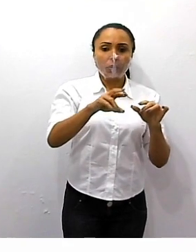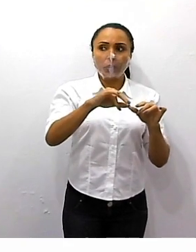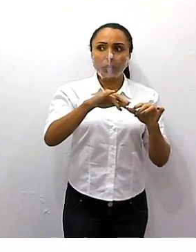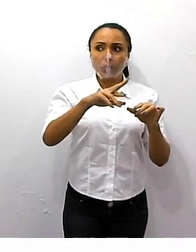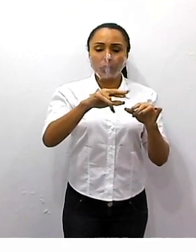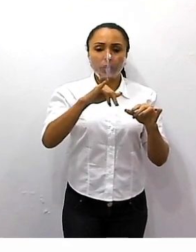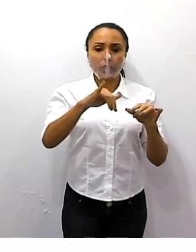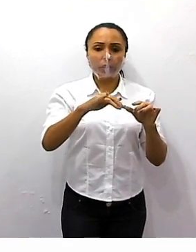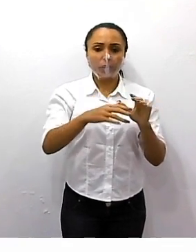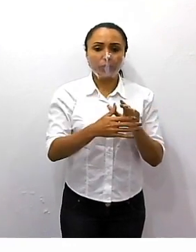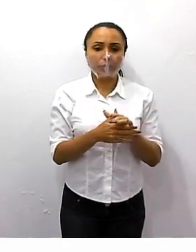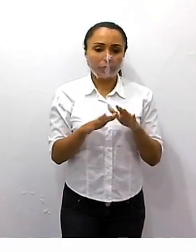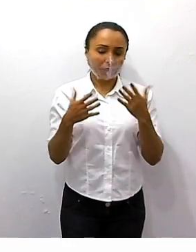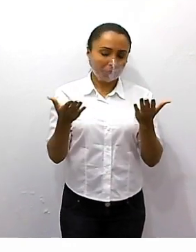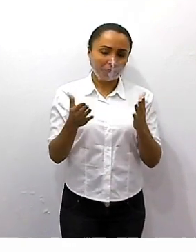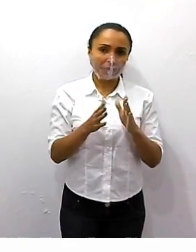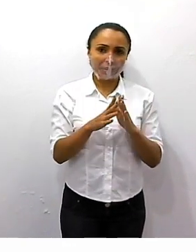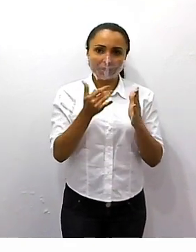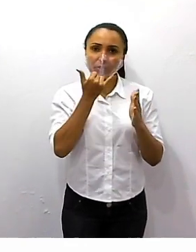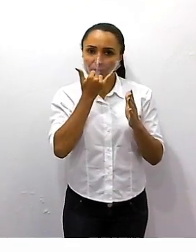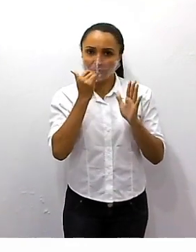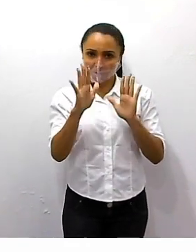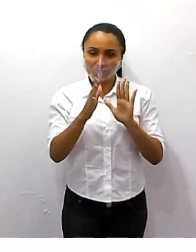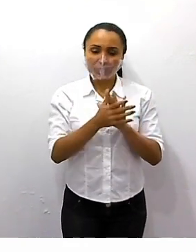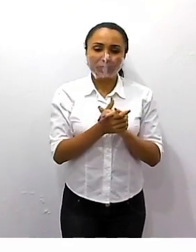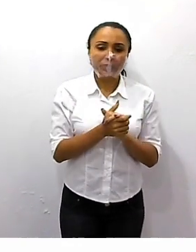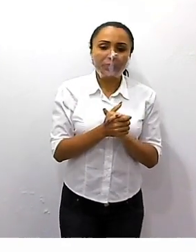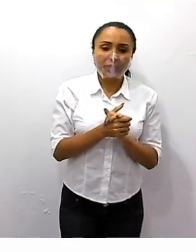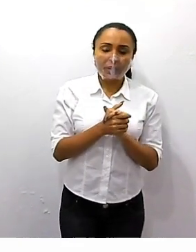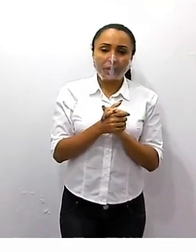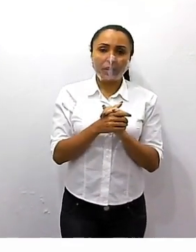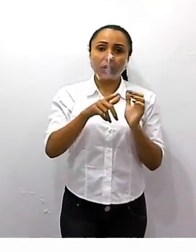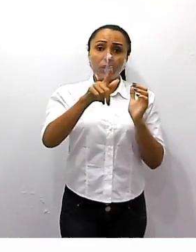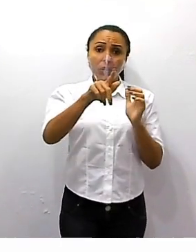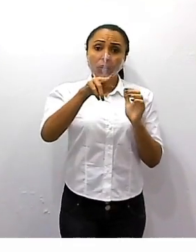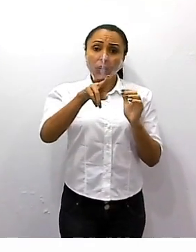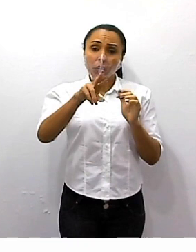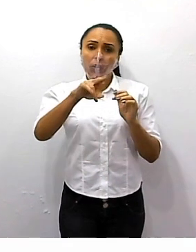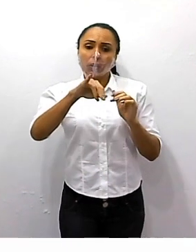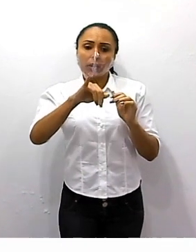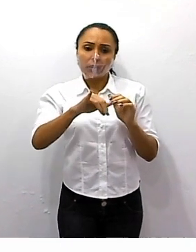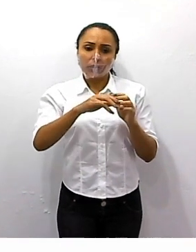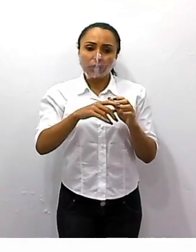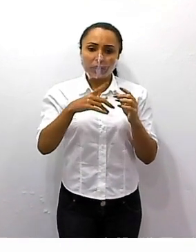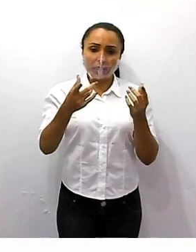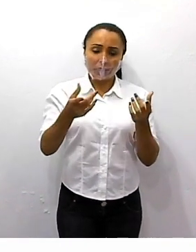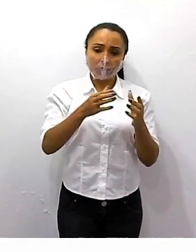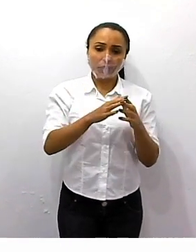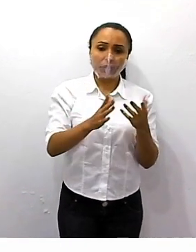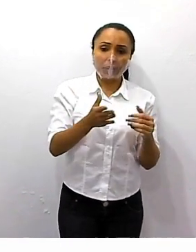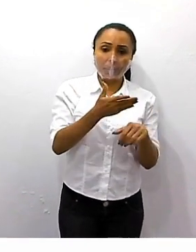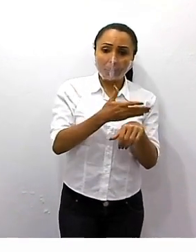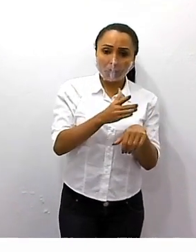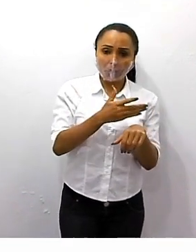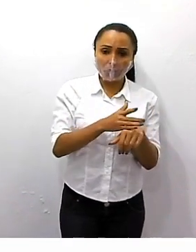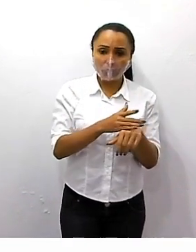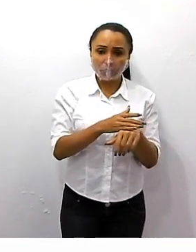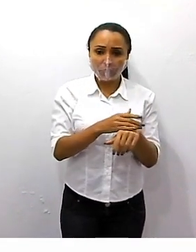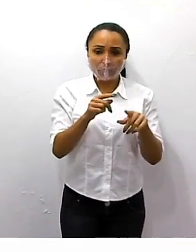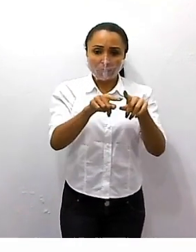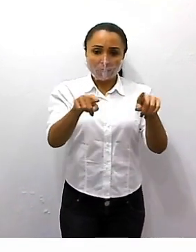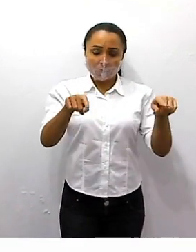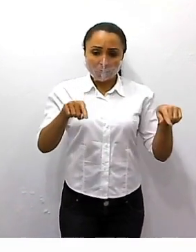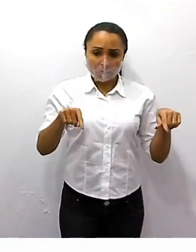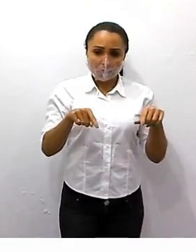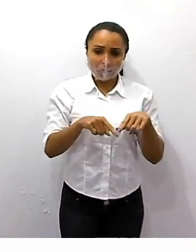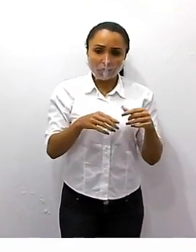branco... De novo, vamos embora. Gaguejei, faz parte. Guri que finta banco,